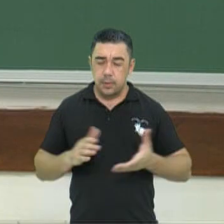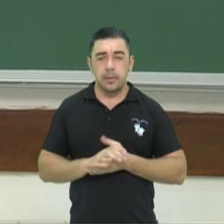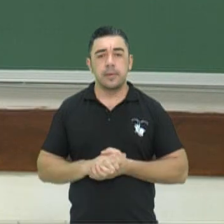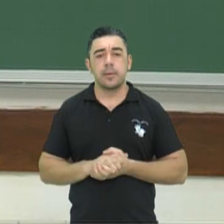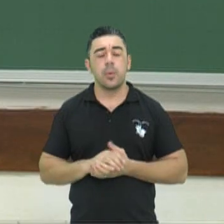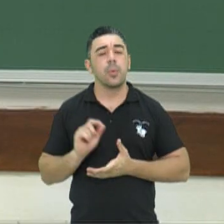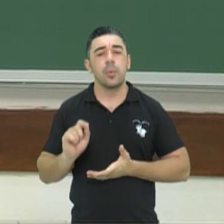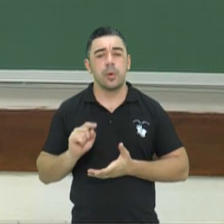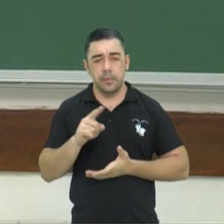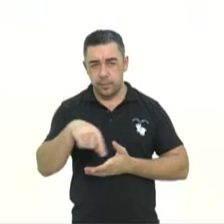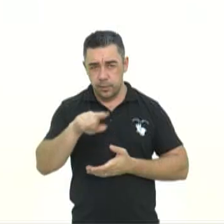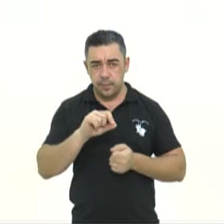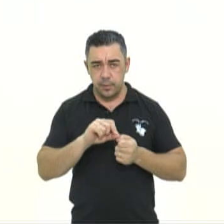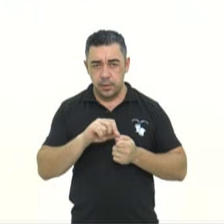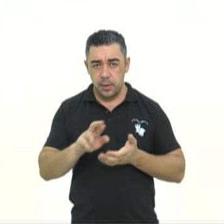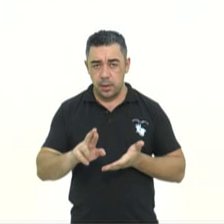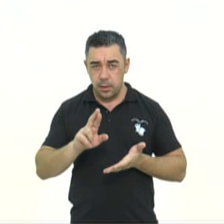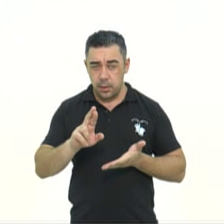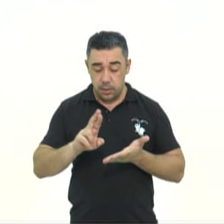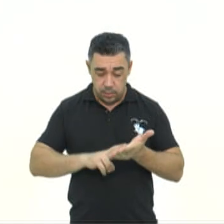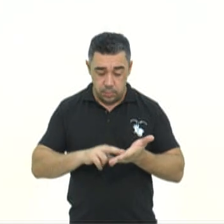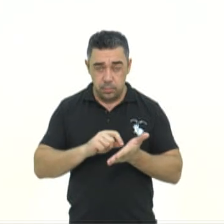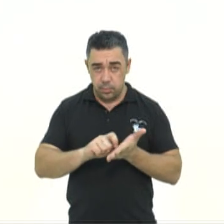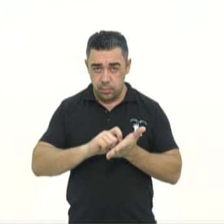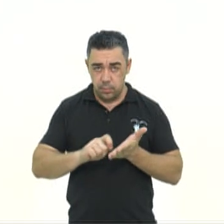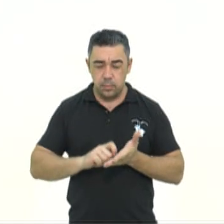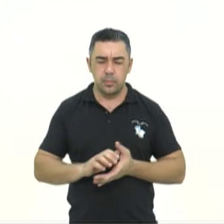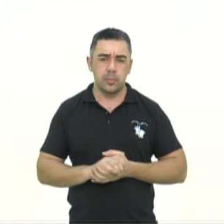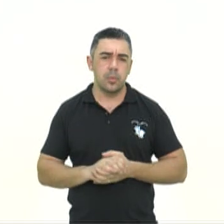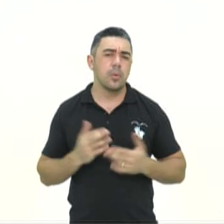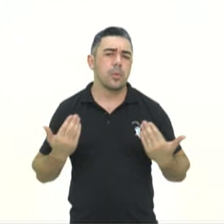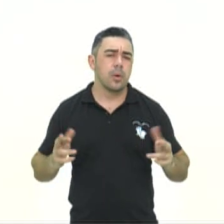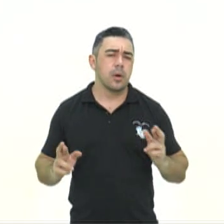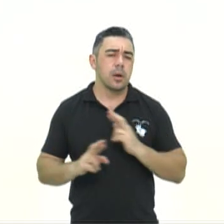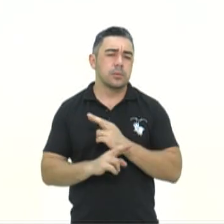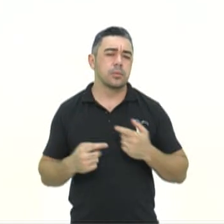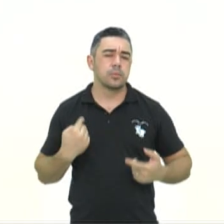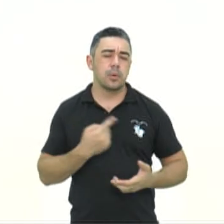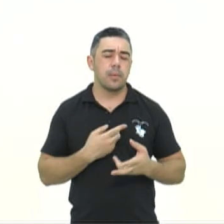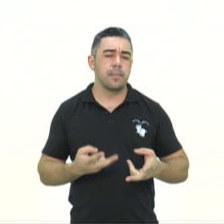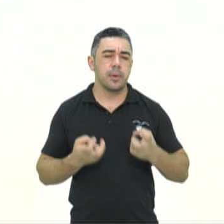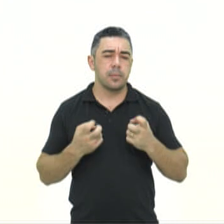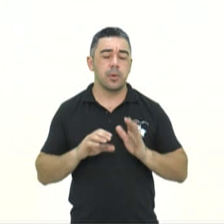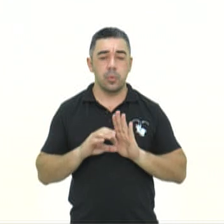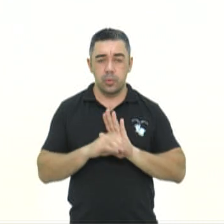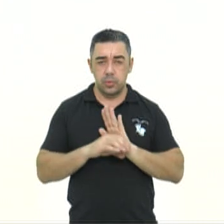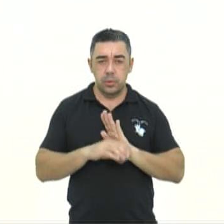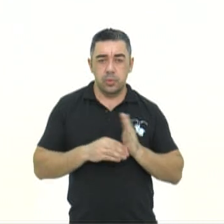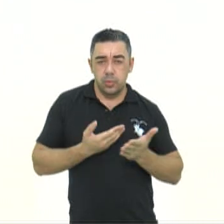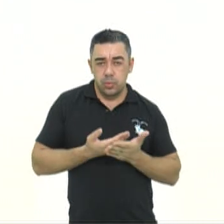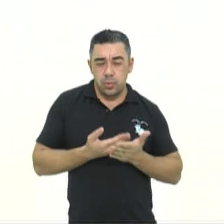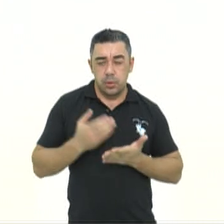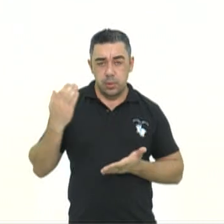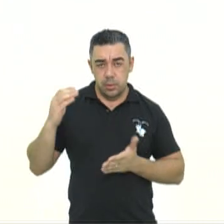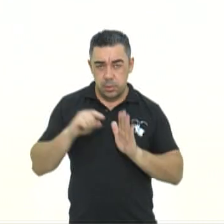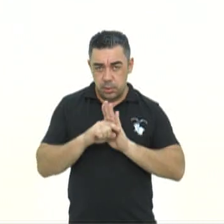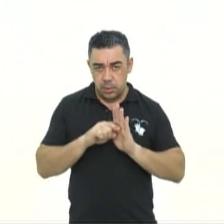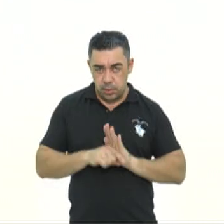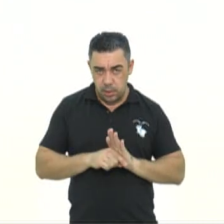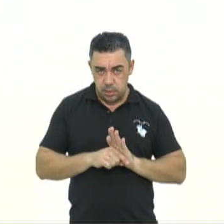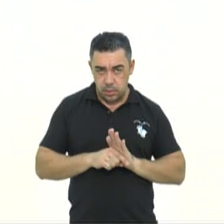vocês fazerem aí e responderem no caderno de vocês. Que relações percebemos entre os conceitos estudados em ciências, né,